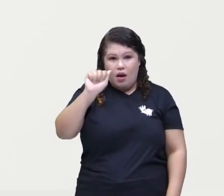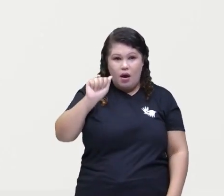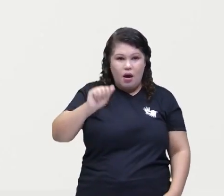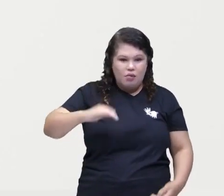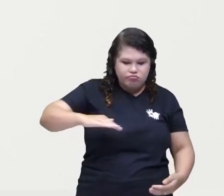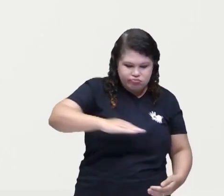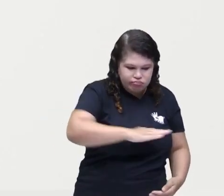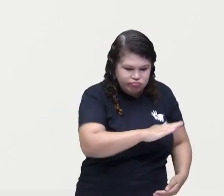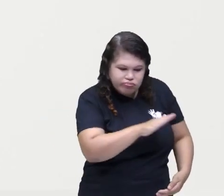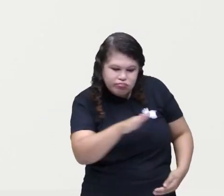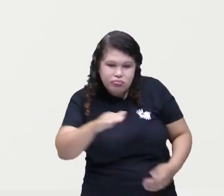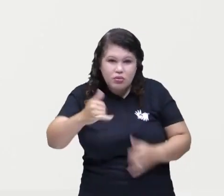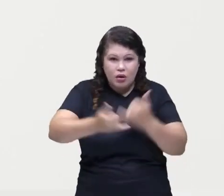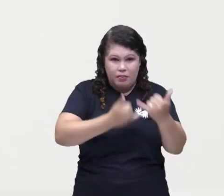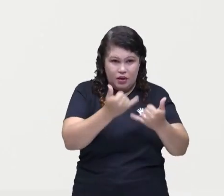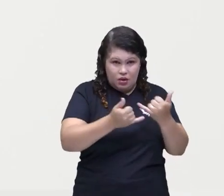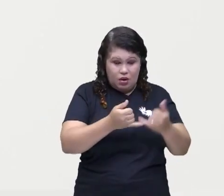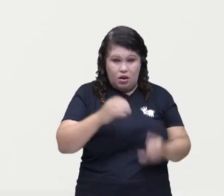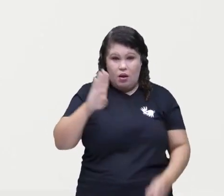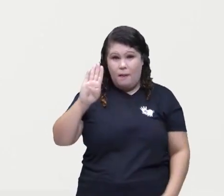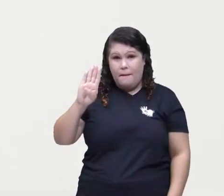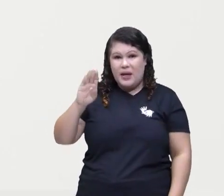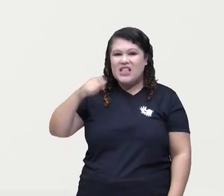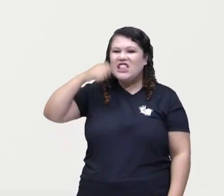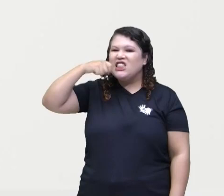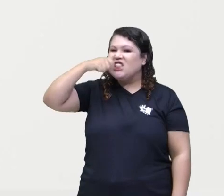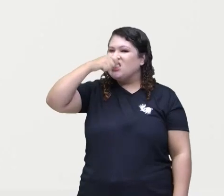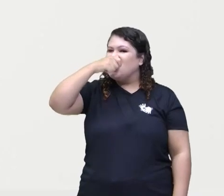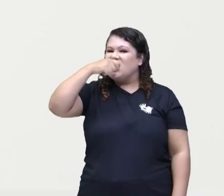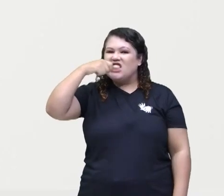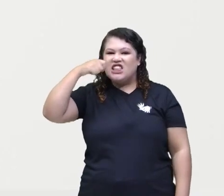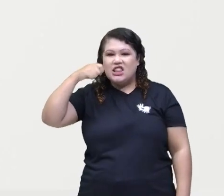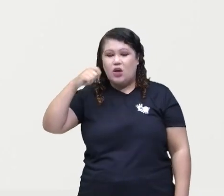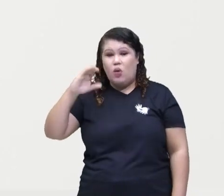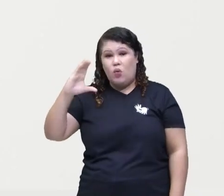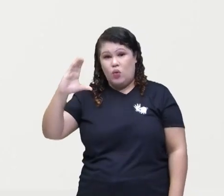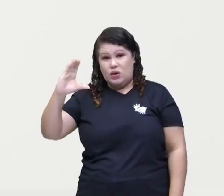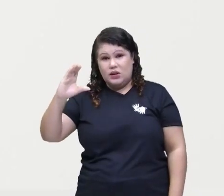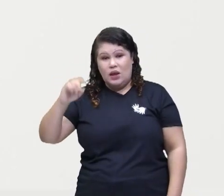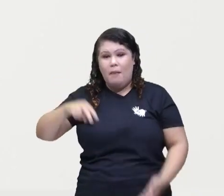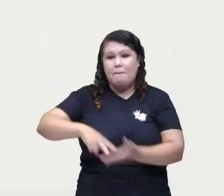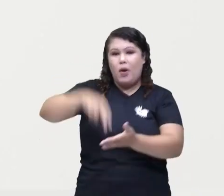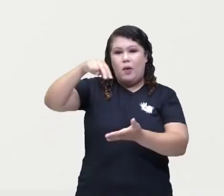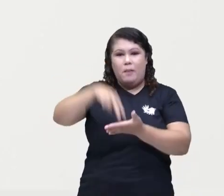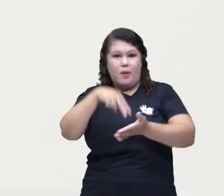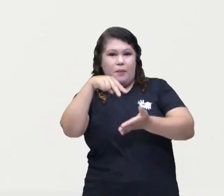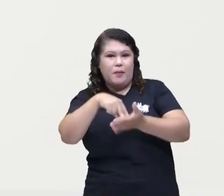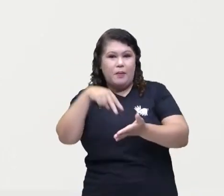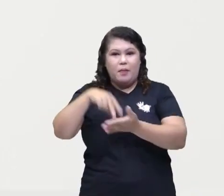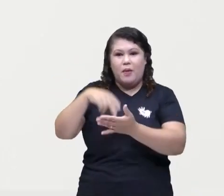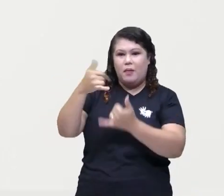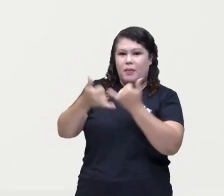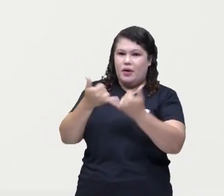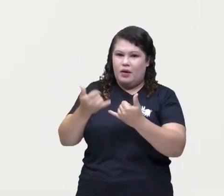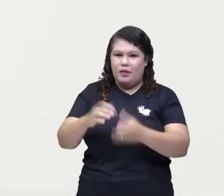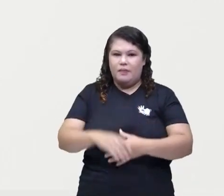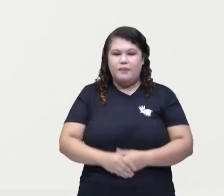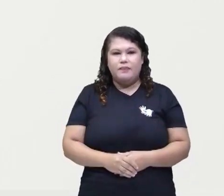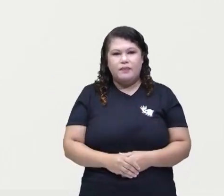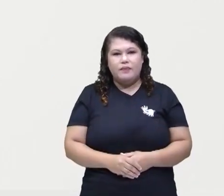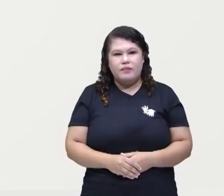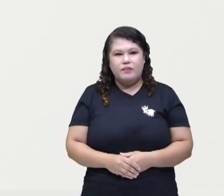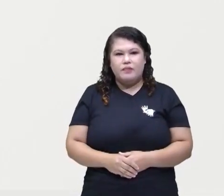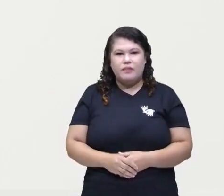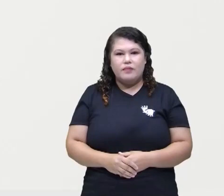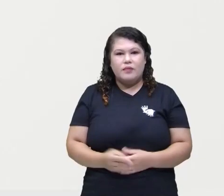Letra B, ele vai escovar os dentes. Letra C, ele vai pular. Vamos para o desafio 2.